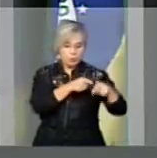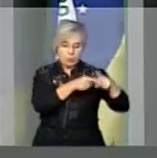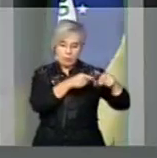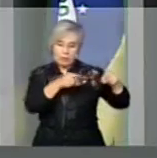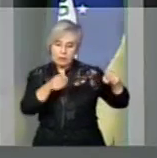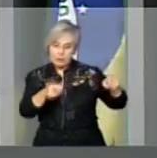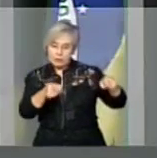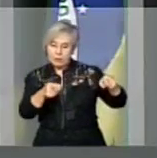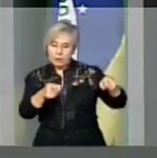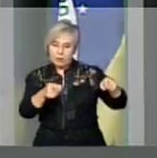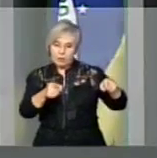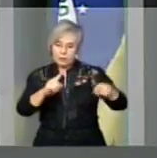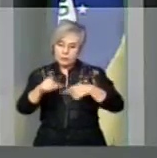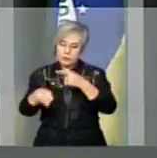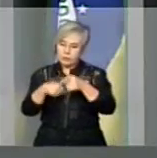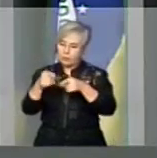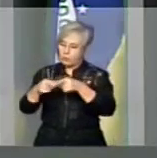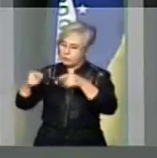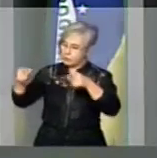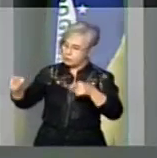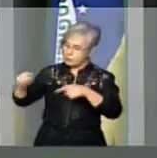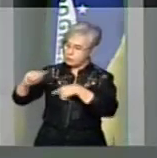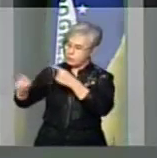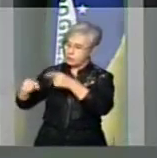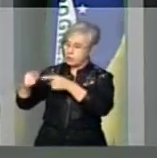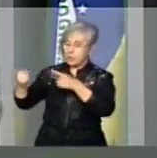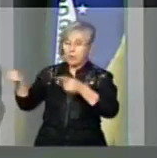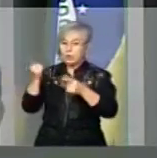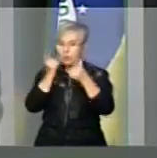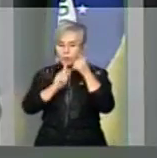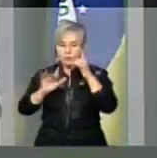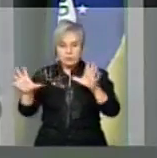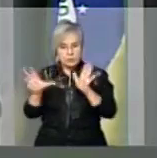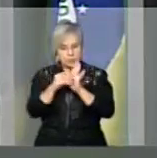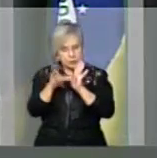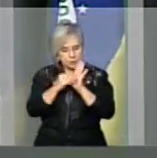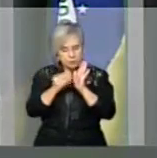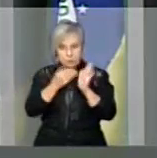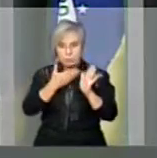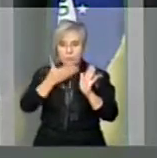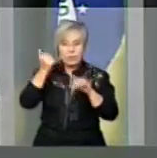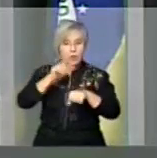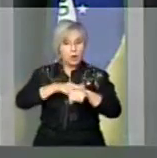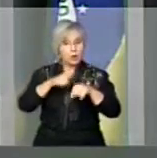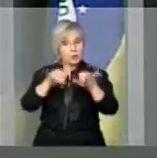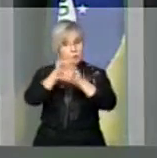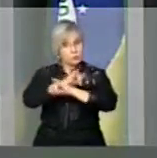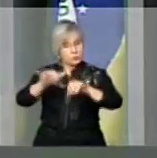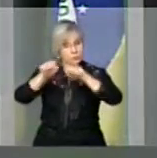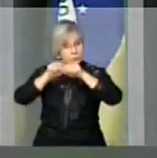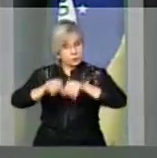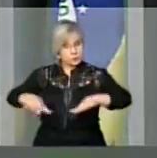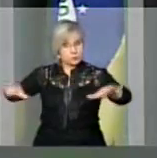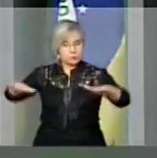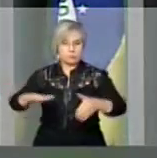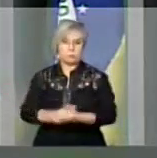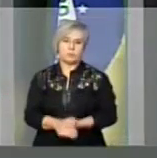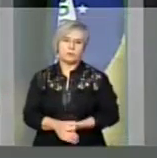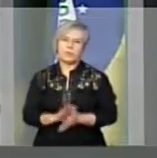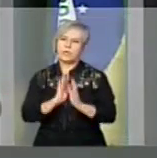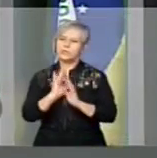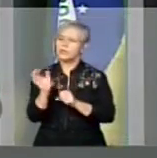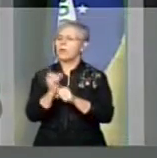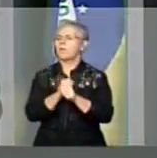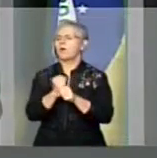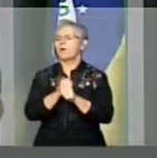em cada período e, assim, produzir os melhores momentos para a distribuição. Há décadas, o